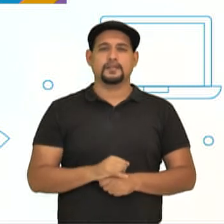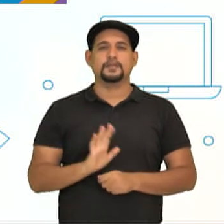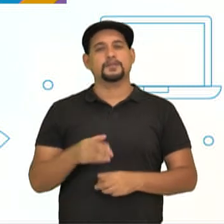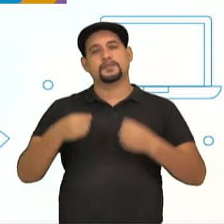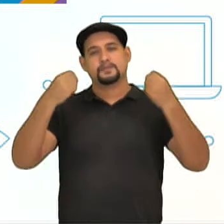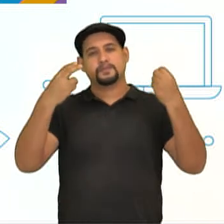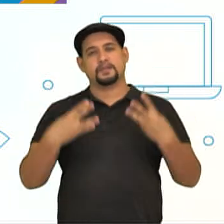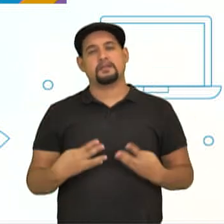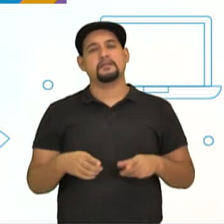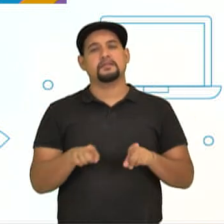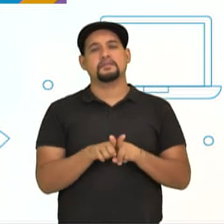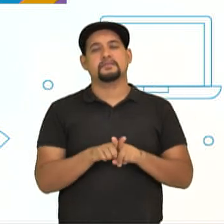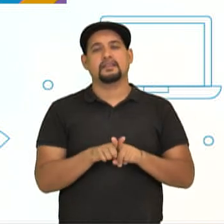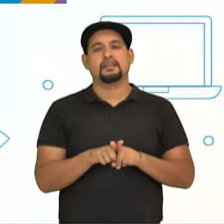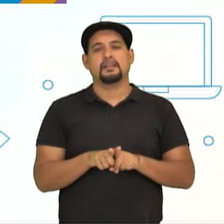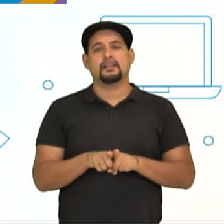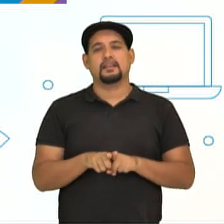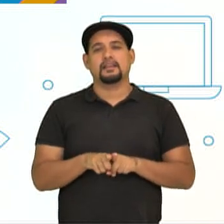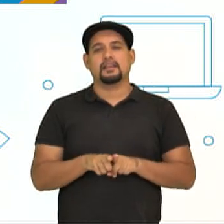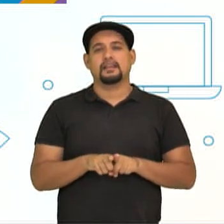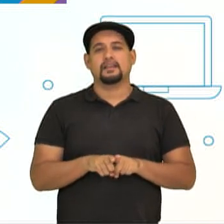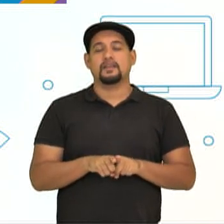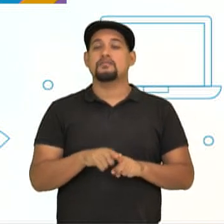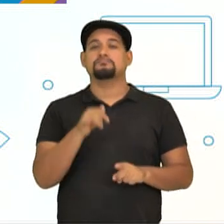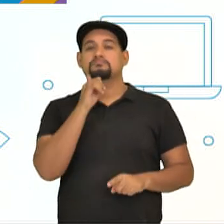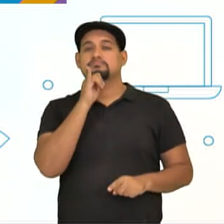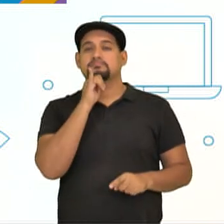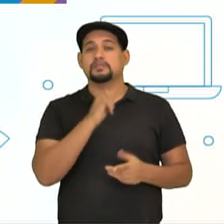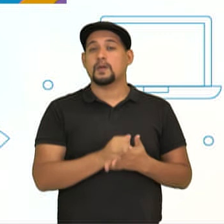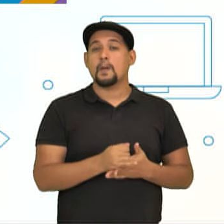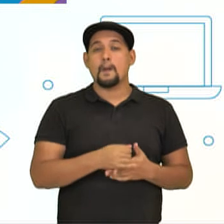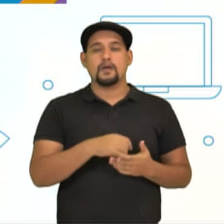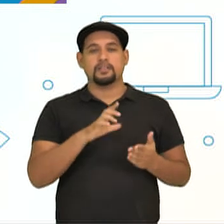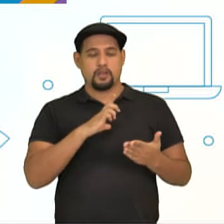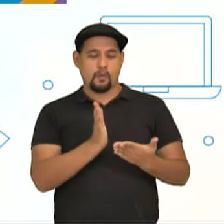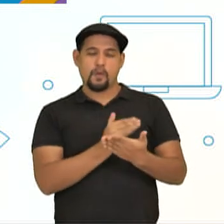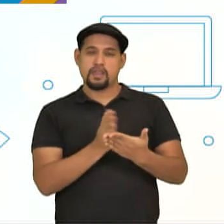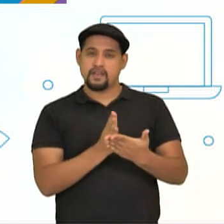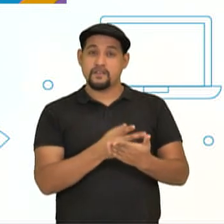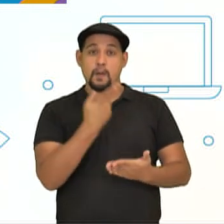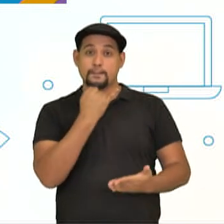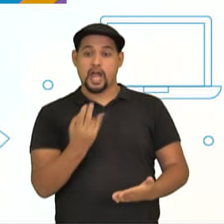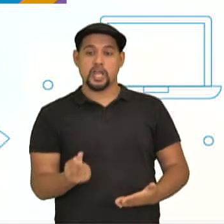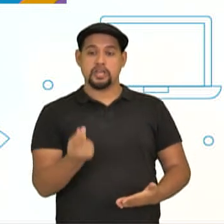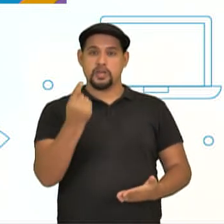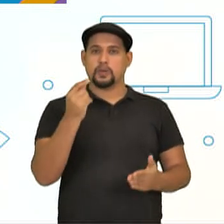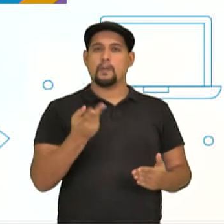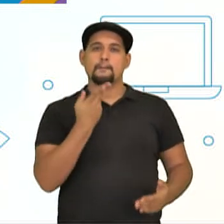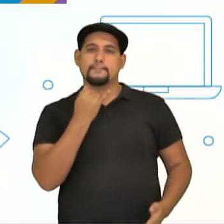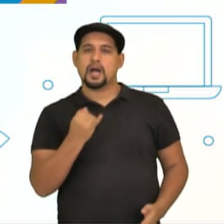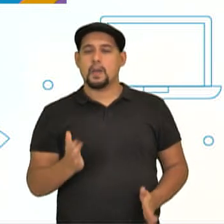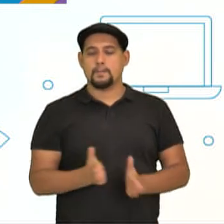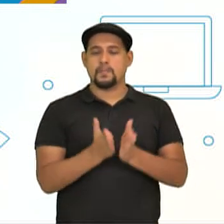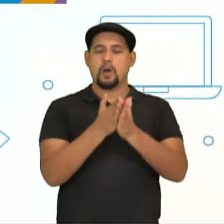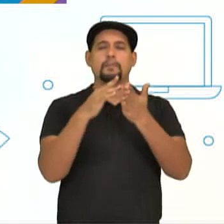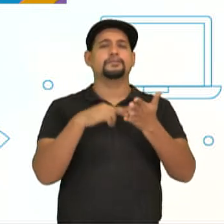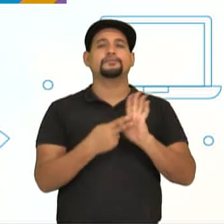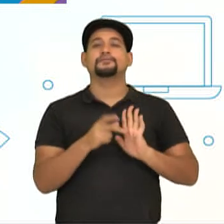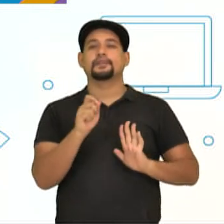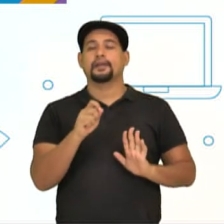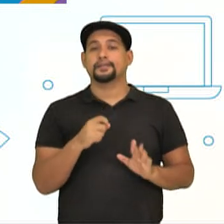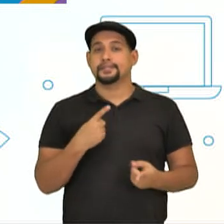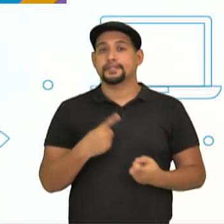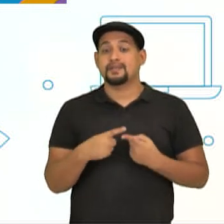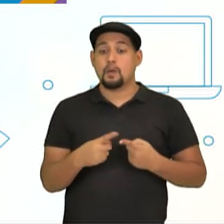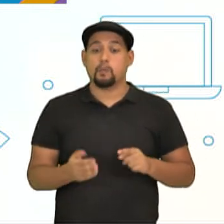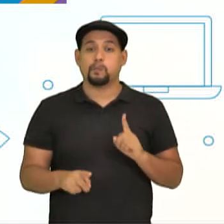disse o autor do Pai Rico, Pai Pobre, diz o seguinte: raramente os problemas de dinheiro das pessoas são resolvidos com